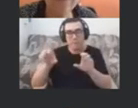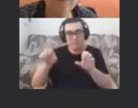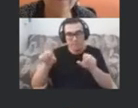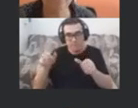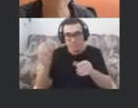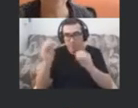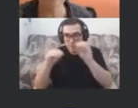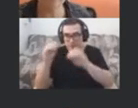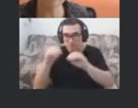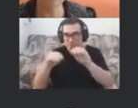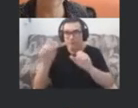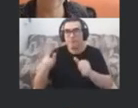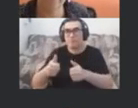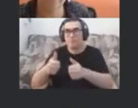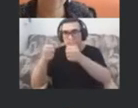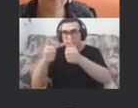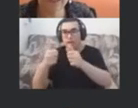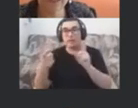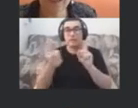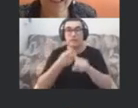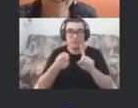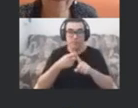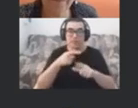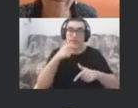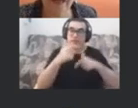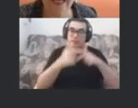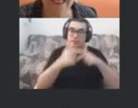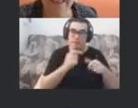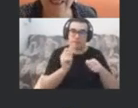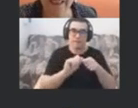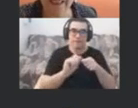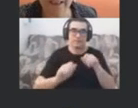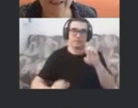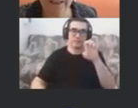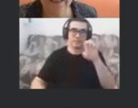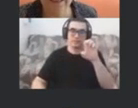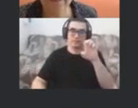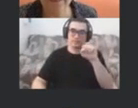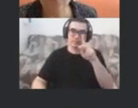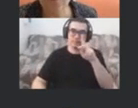Nós trabalhamos também com especiação. Por quê? Porque